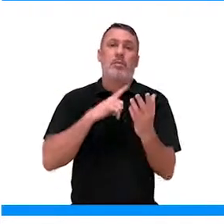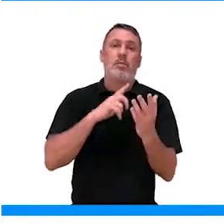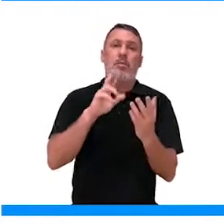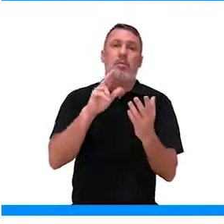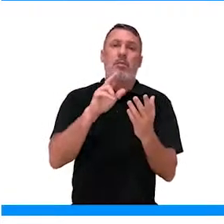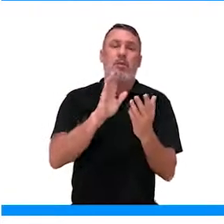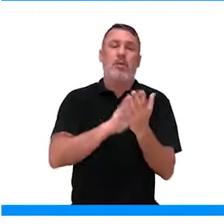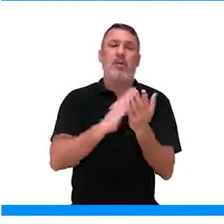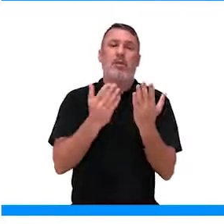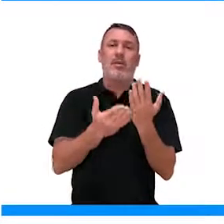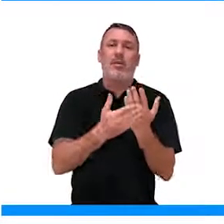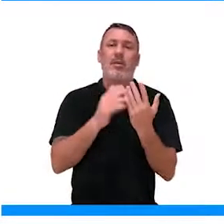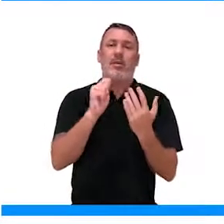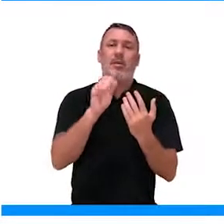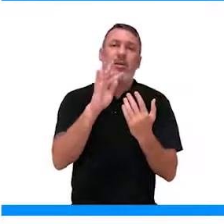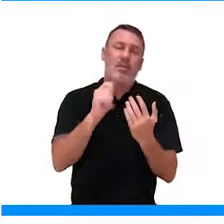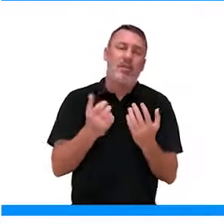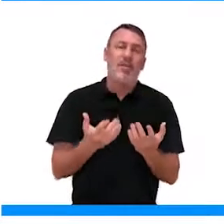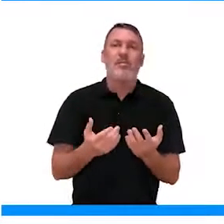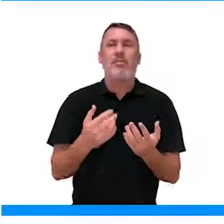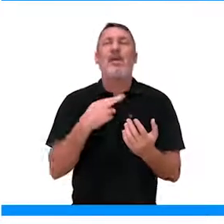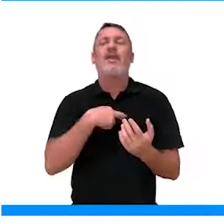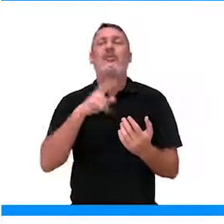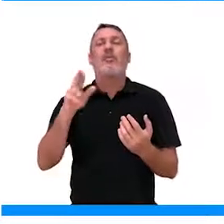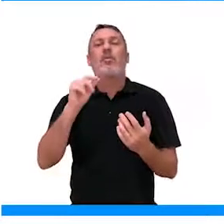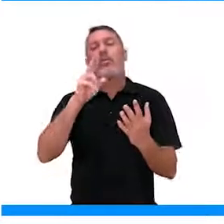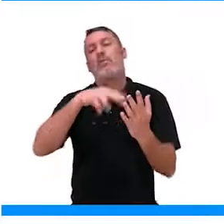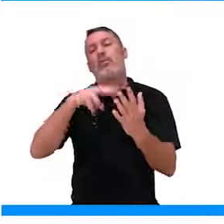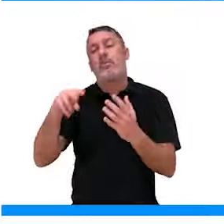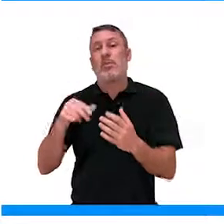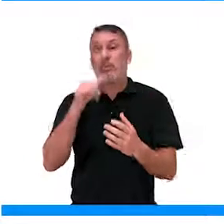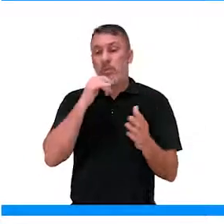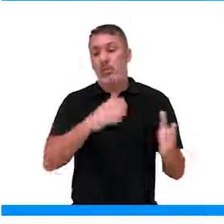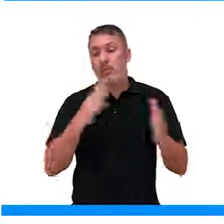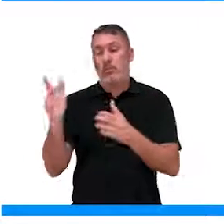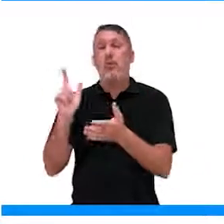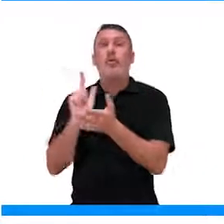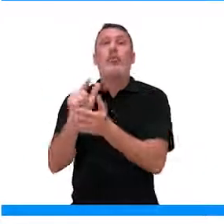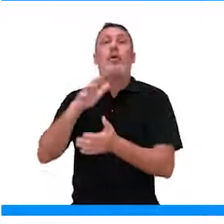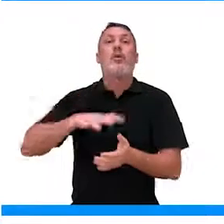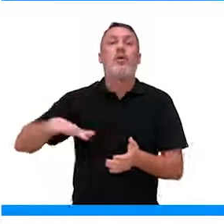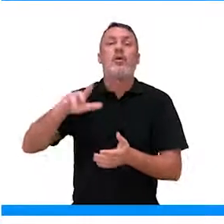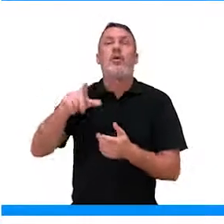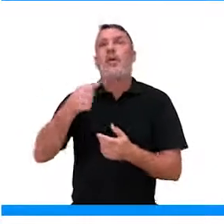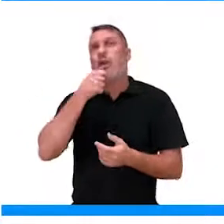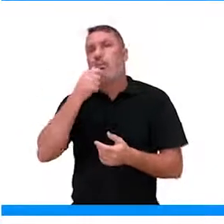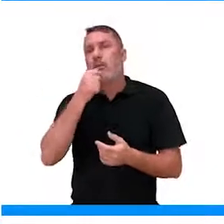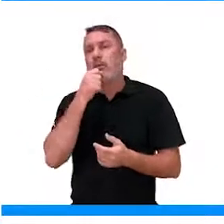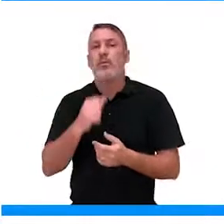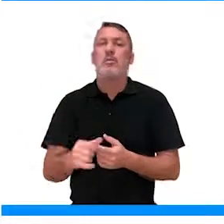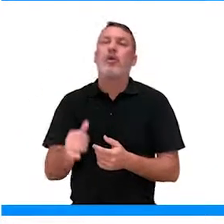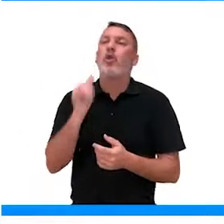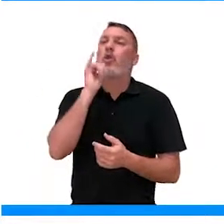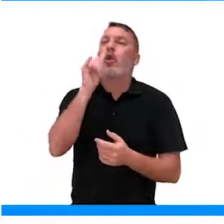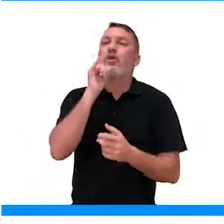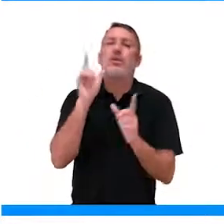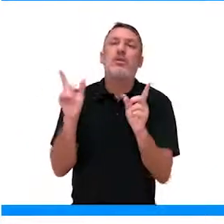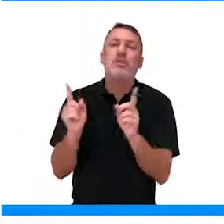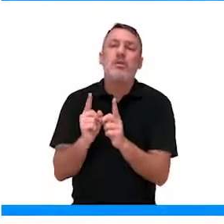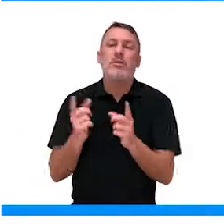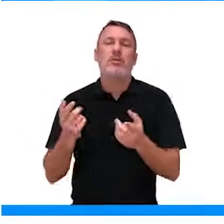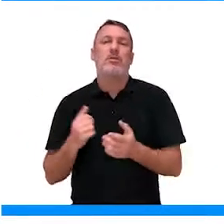a ata, né, que são gêneros textuais comuns do ambiente religioso. No jornalístico, você tem a reportagem, a